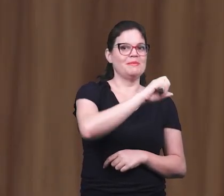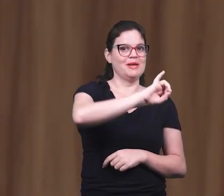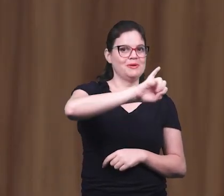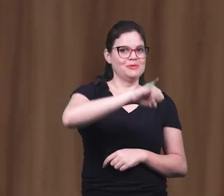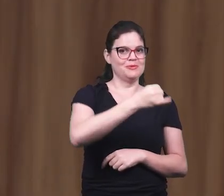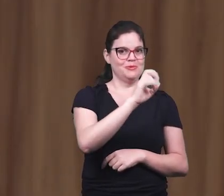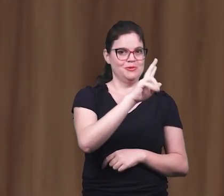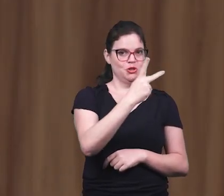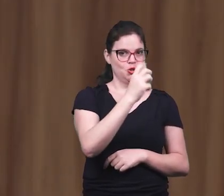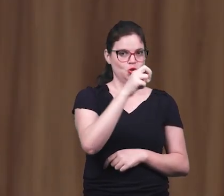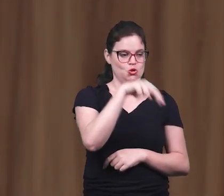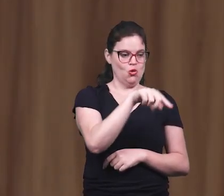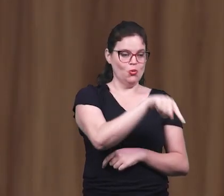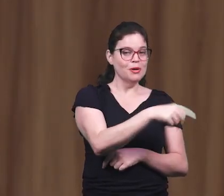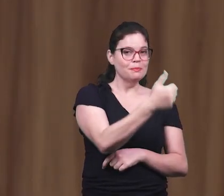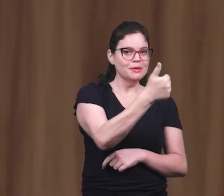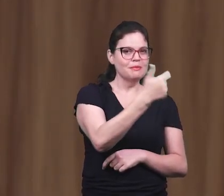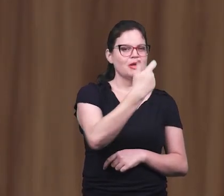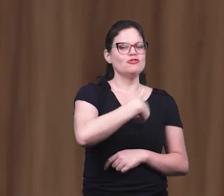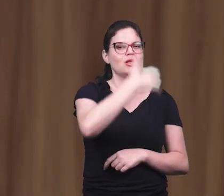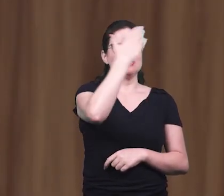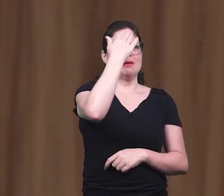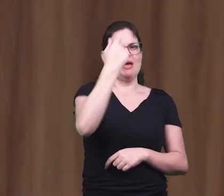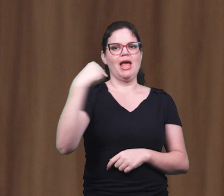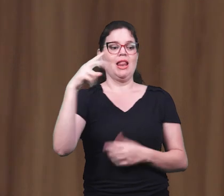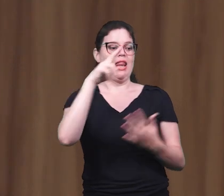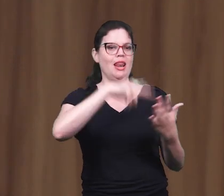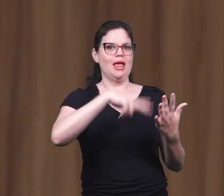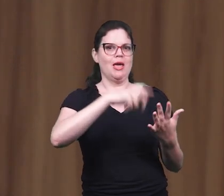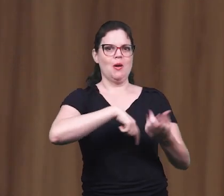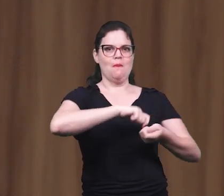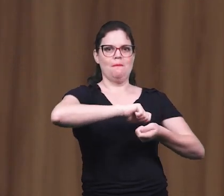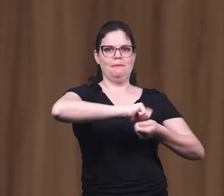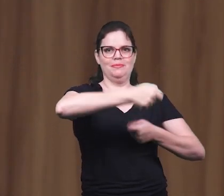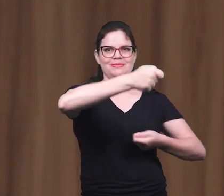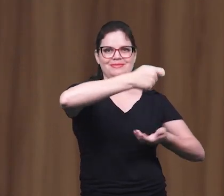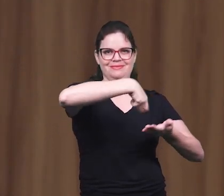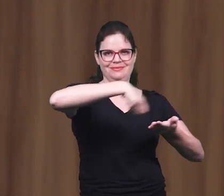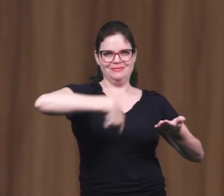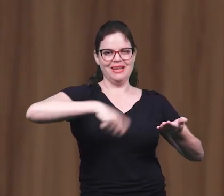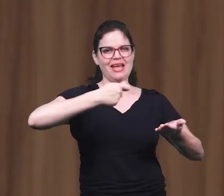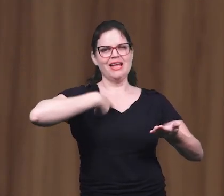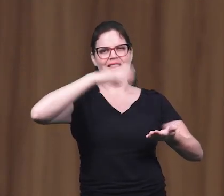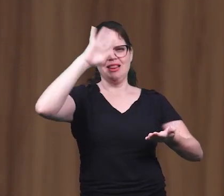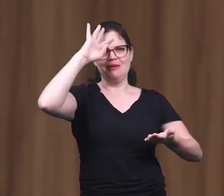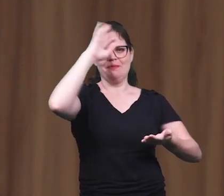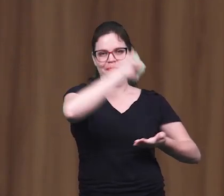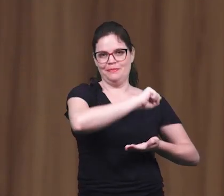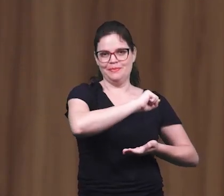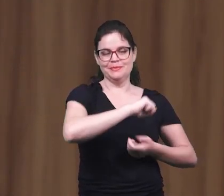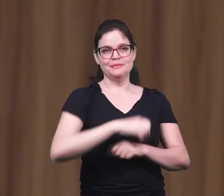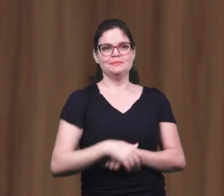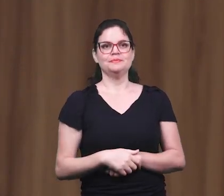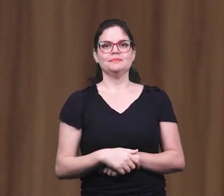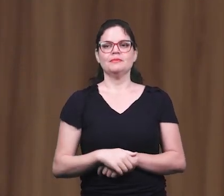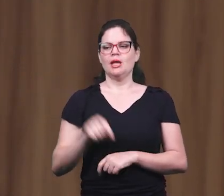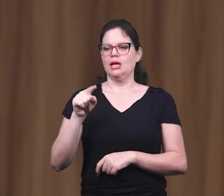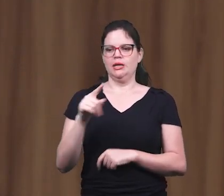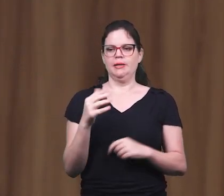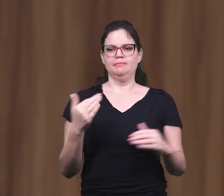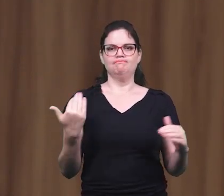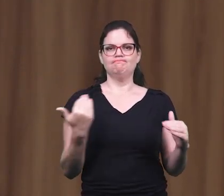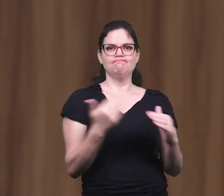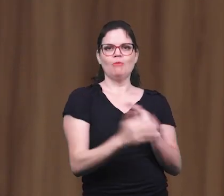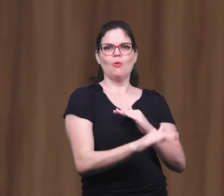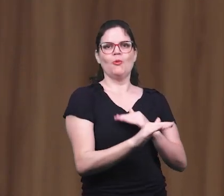contemporâneos, e acaba seguindo uma linha muito parecida de oposições às práticas da igreja